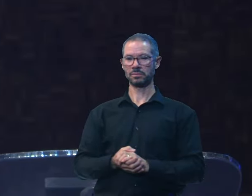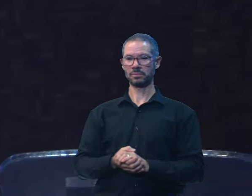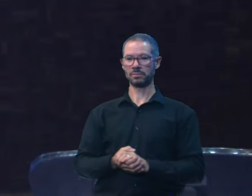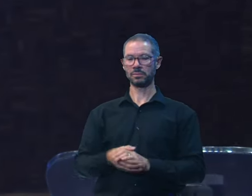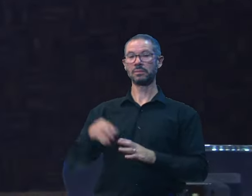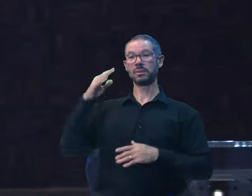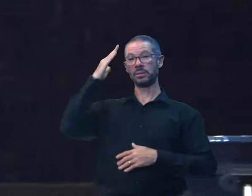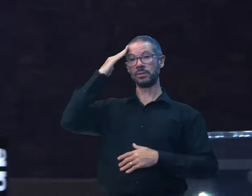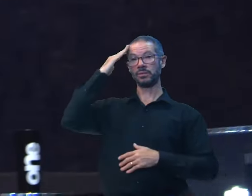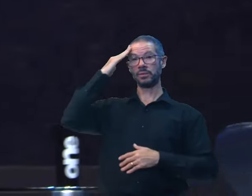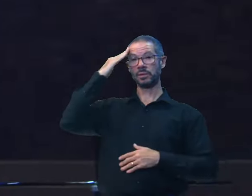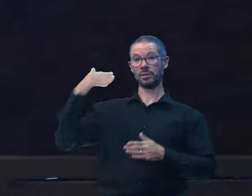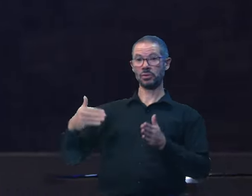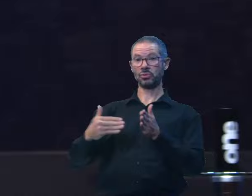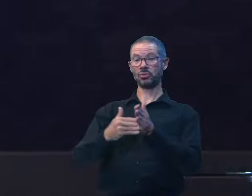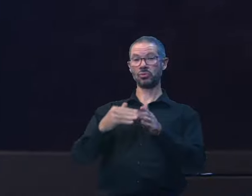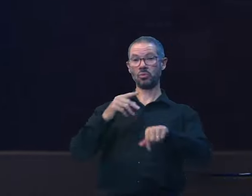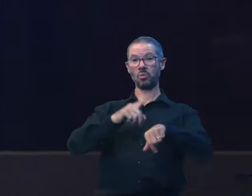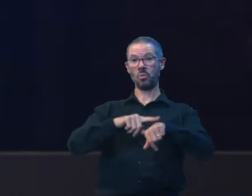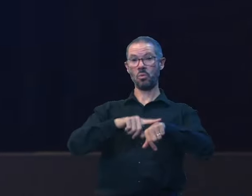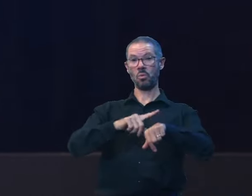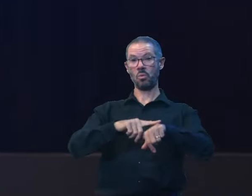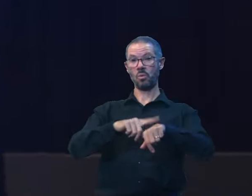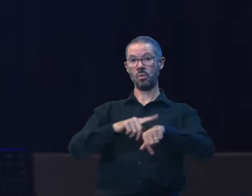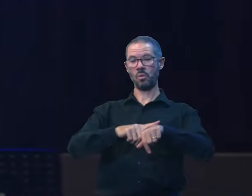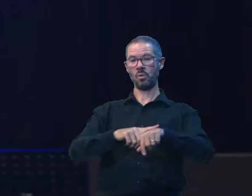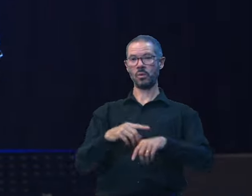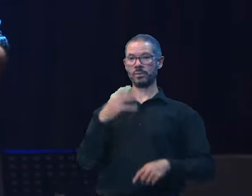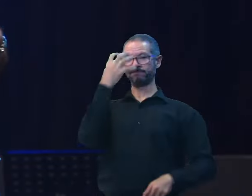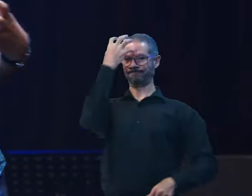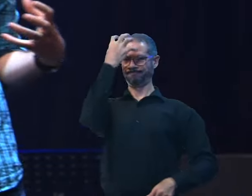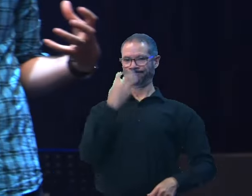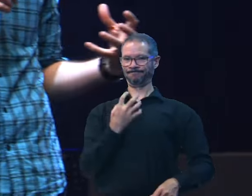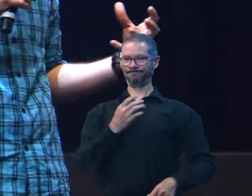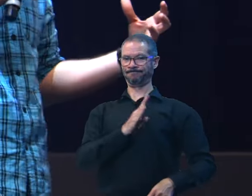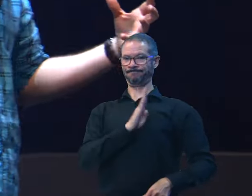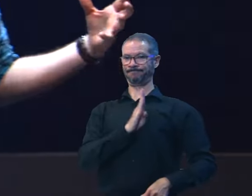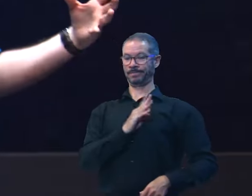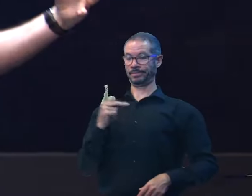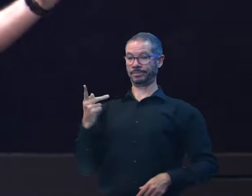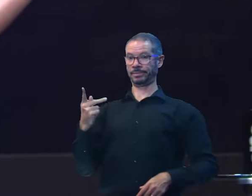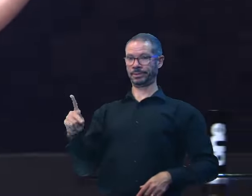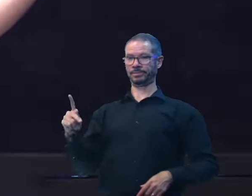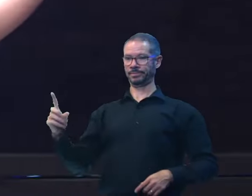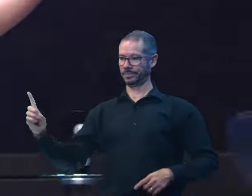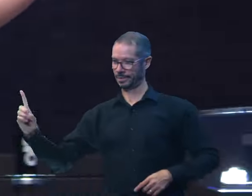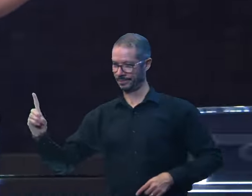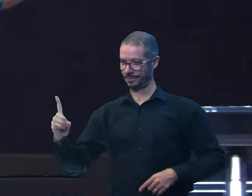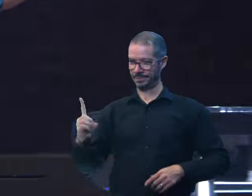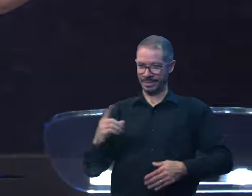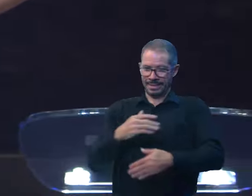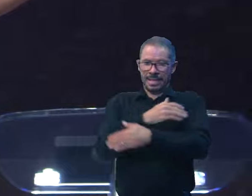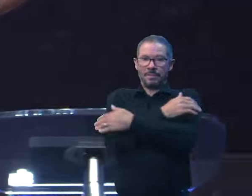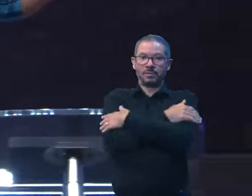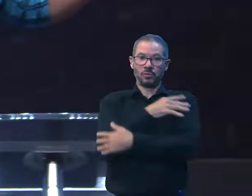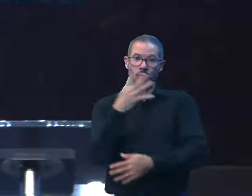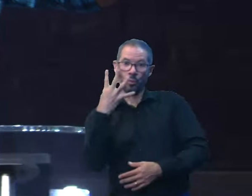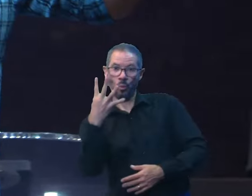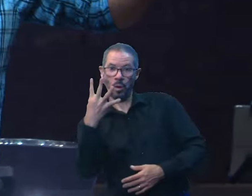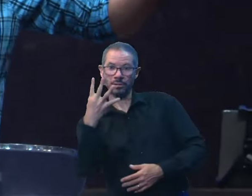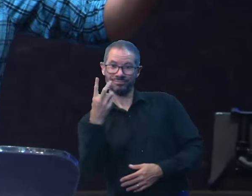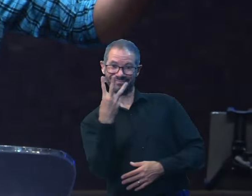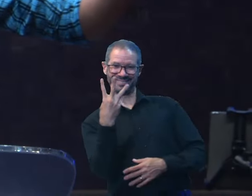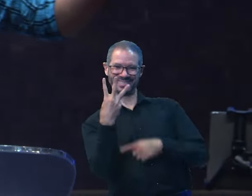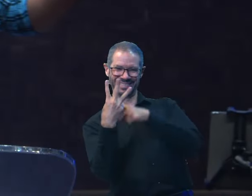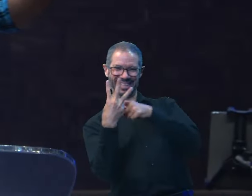Eu sei que chegou uma hora que na maior sinceridade do coração dele, ele abraçou nós quatro, assim, nós